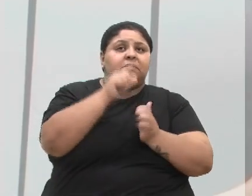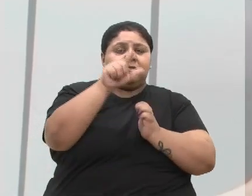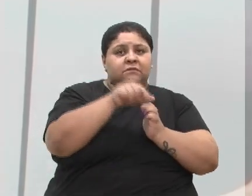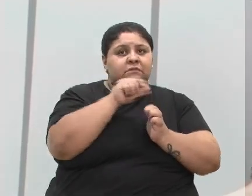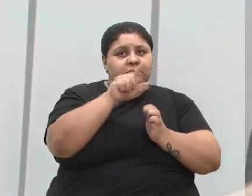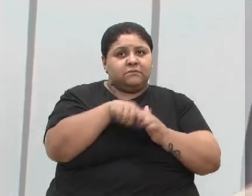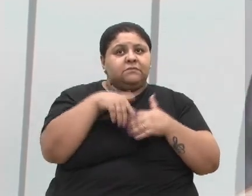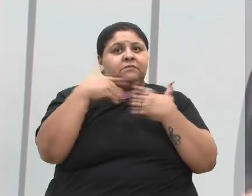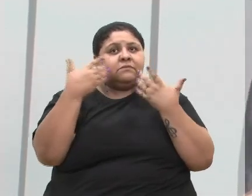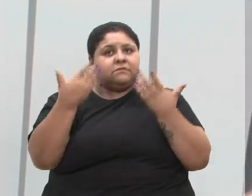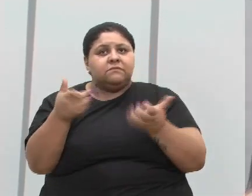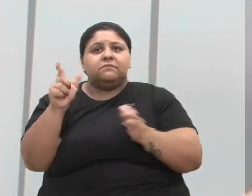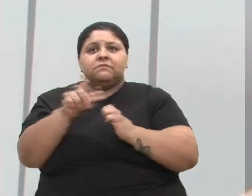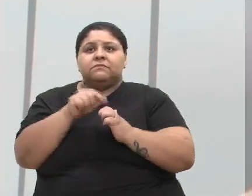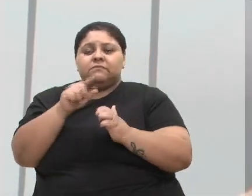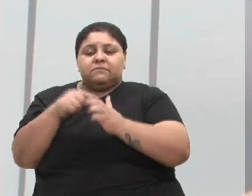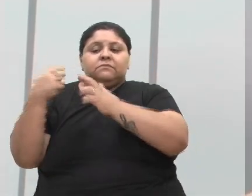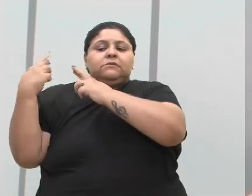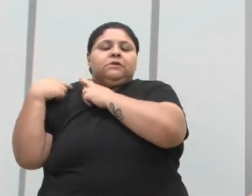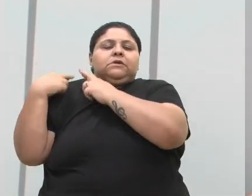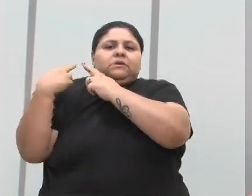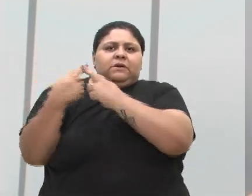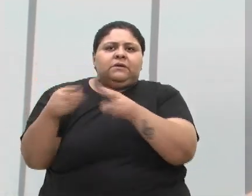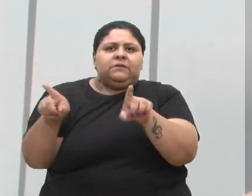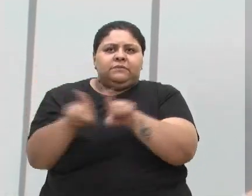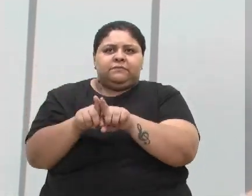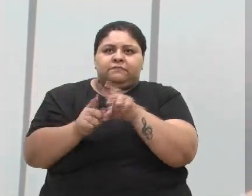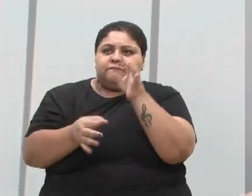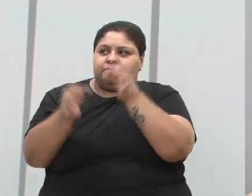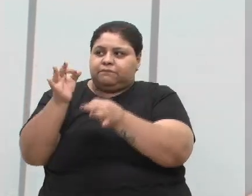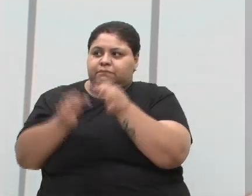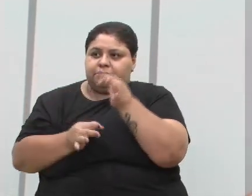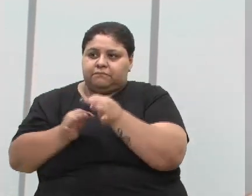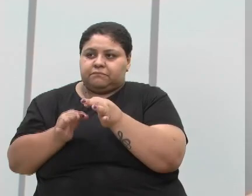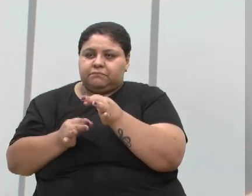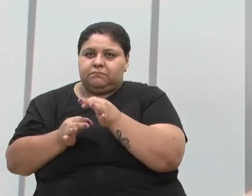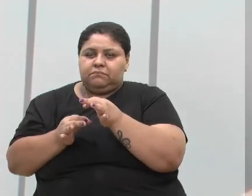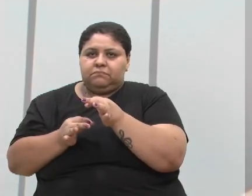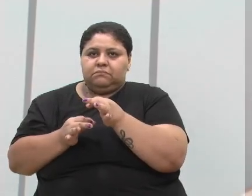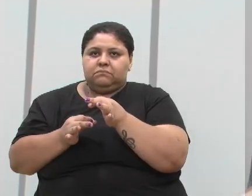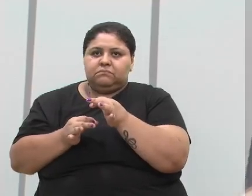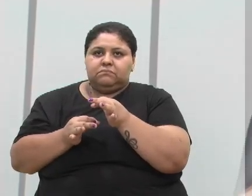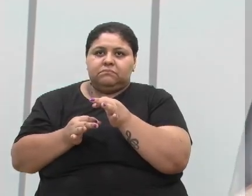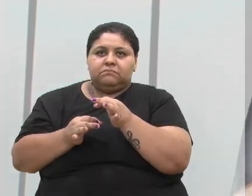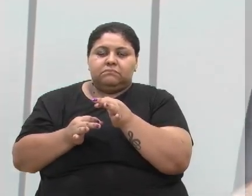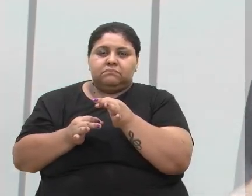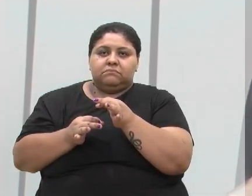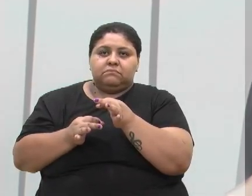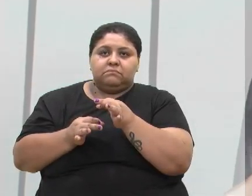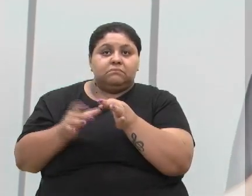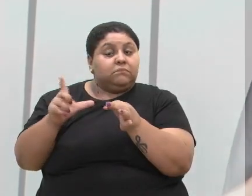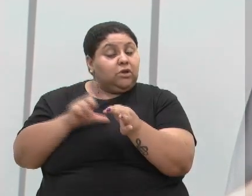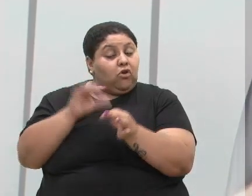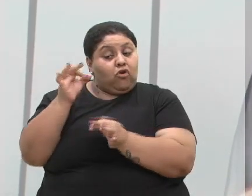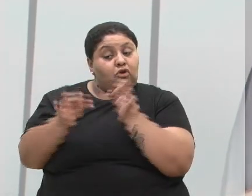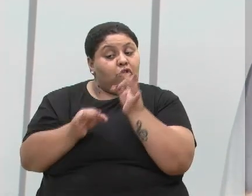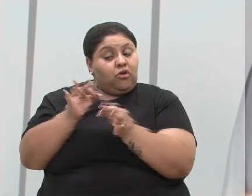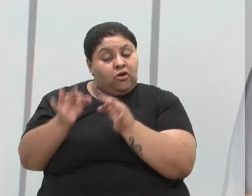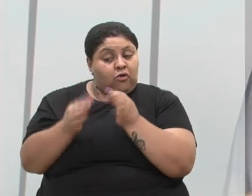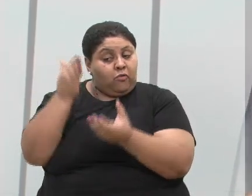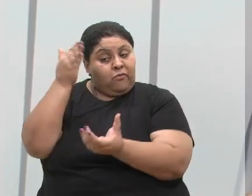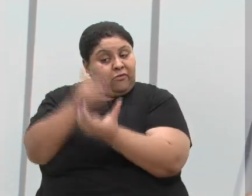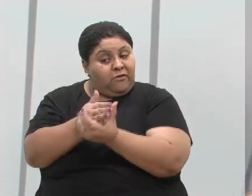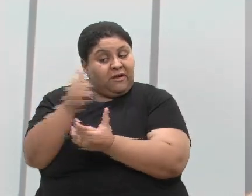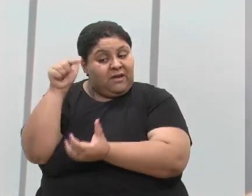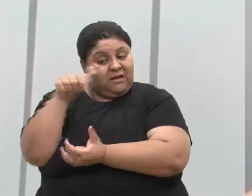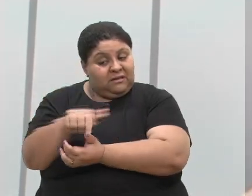a empresa tem que ser responsabilizada, tem que estar na justiça, porque se não estar, não está e não está, este é